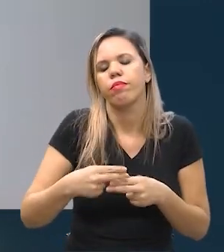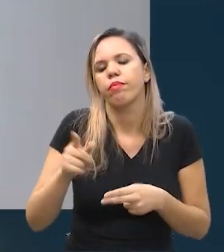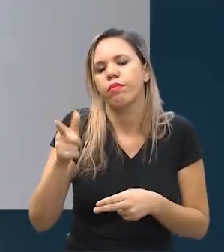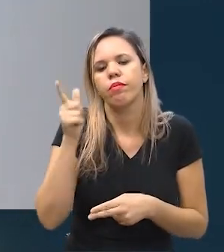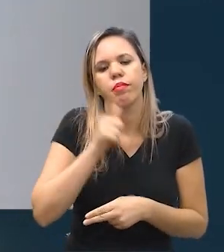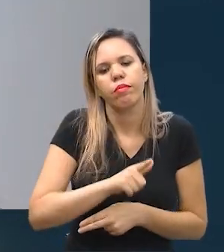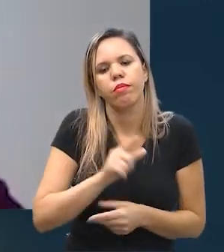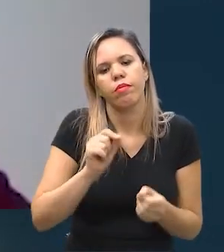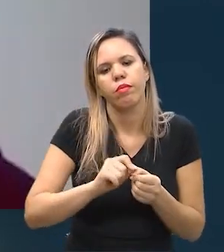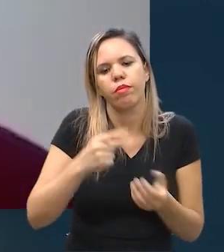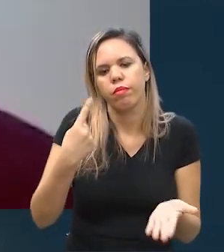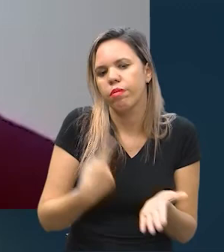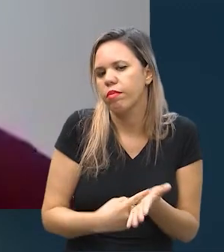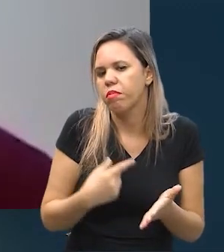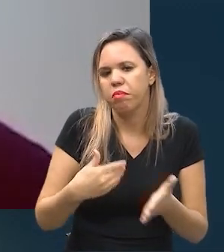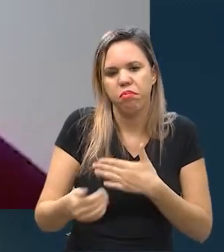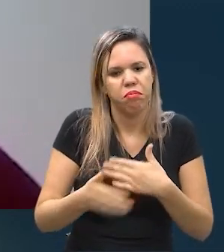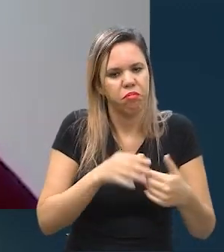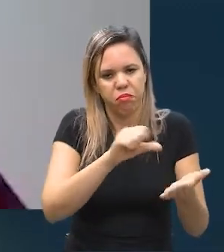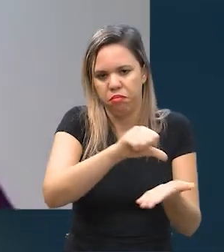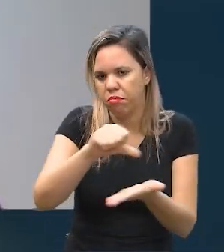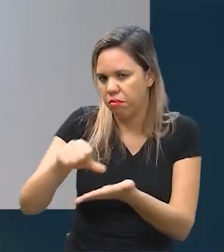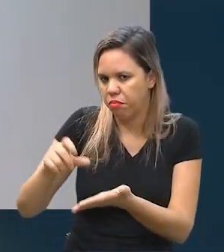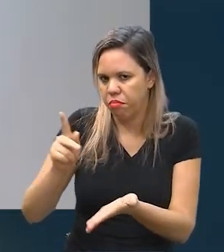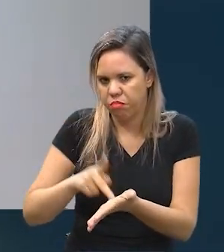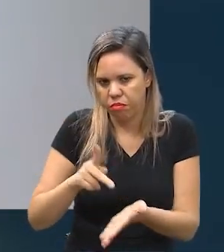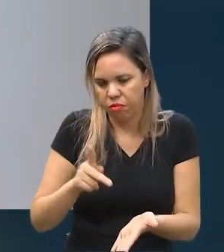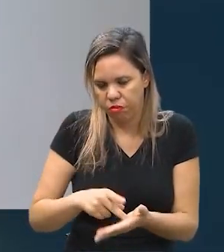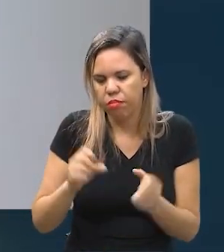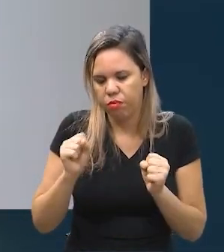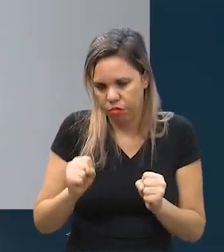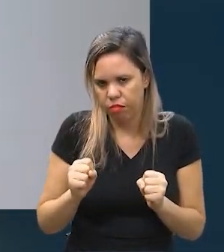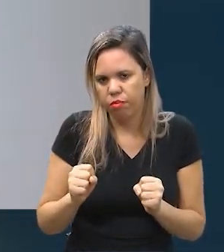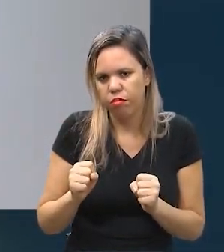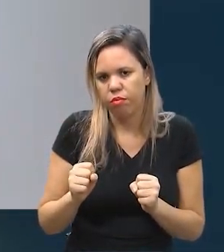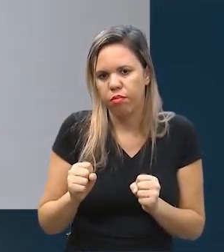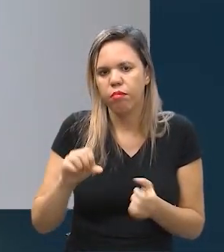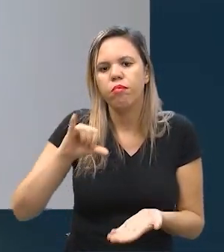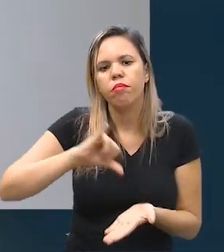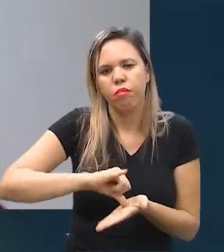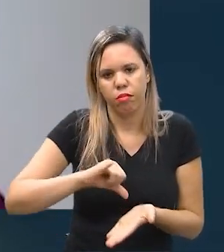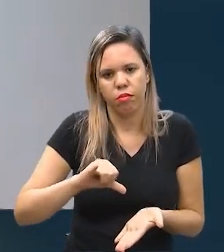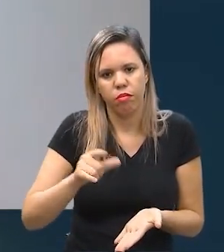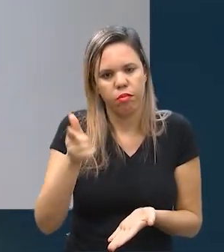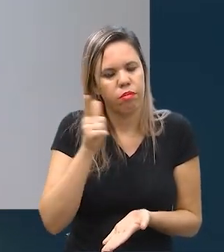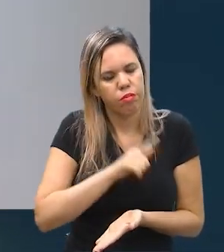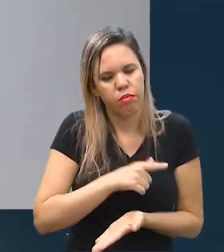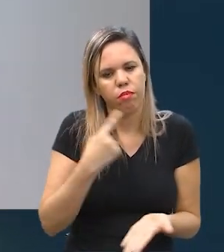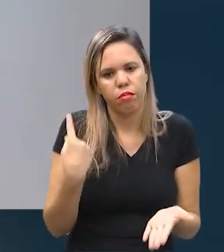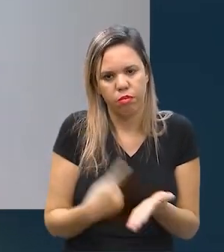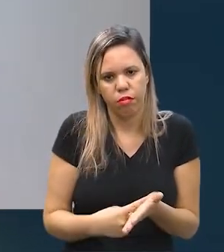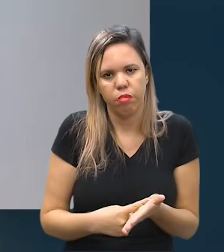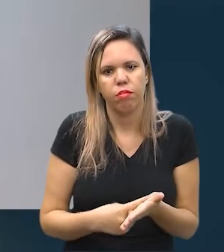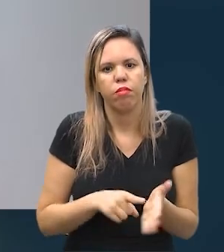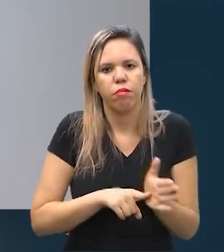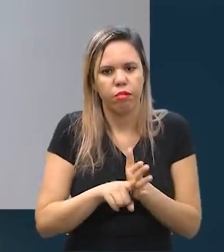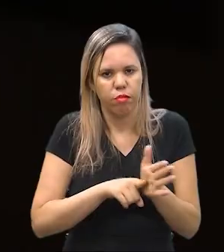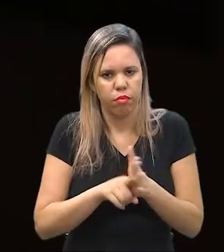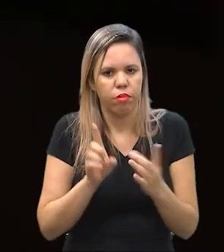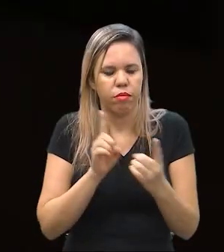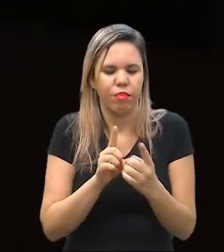vocês conseguem fazer agendamento para qualquer lugar, na verdade. Podem entrar em contato, é a nossa central. Vocês conseguem agendar as